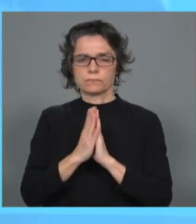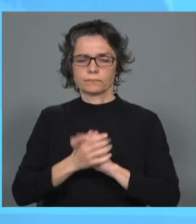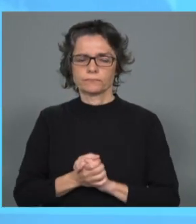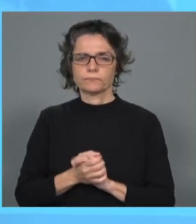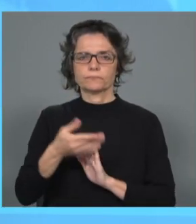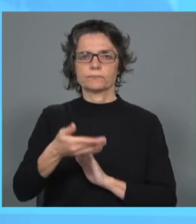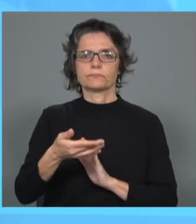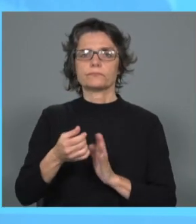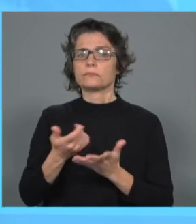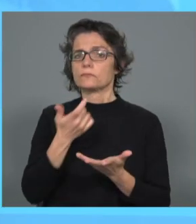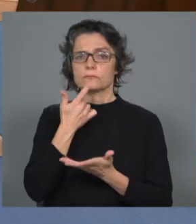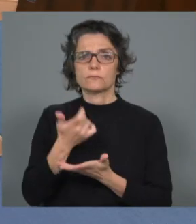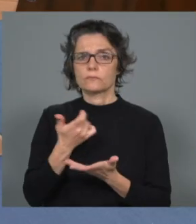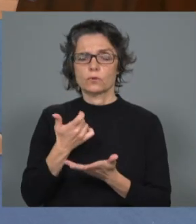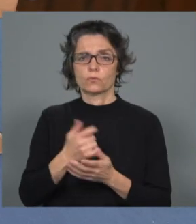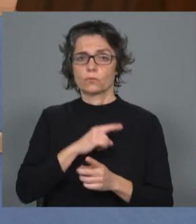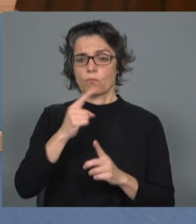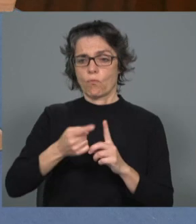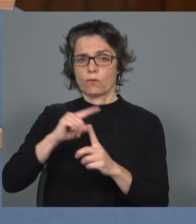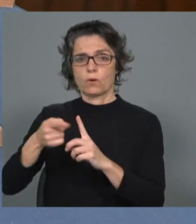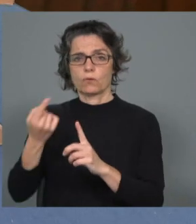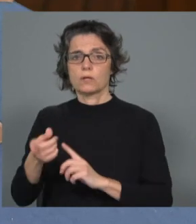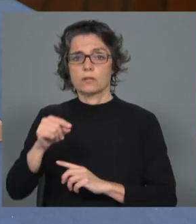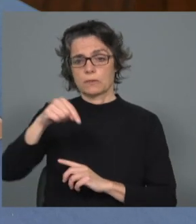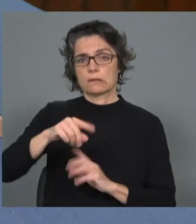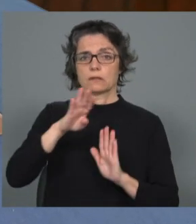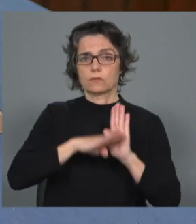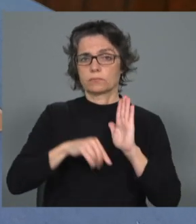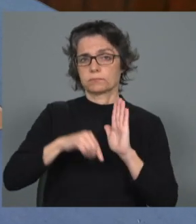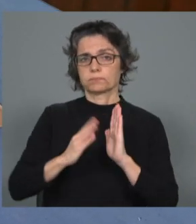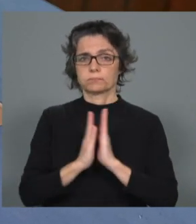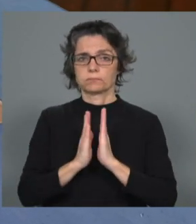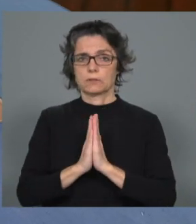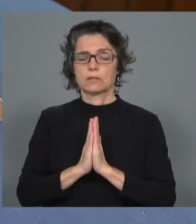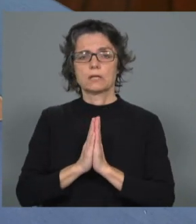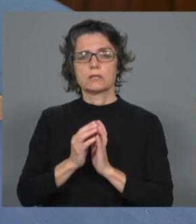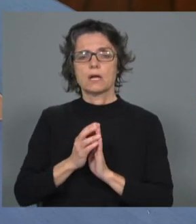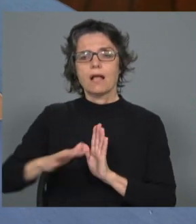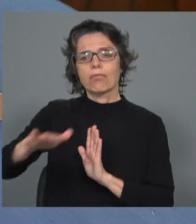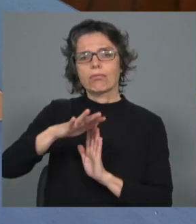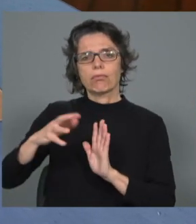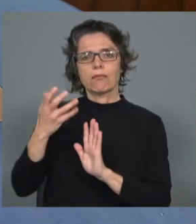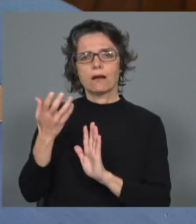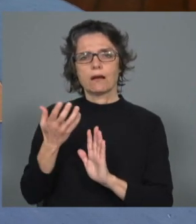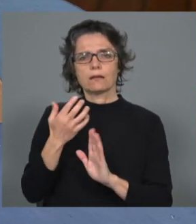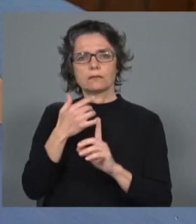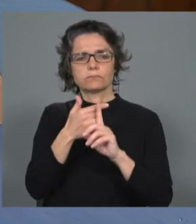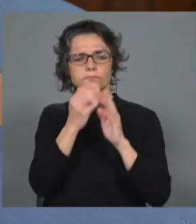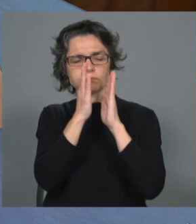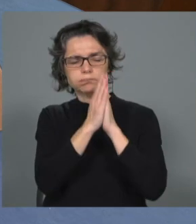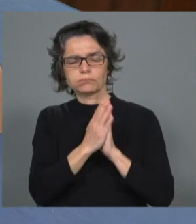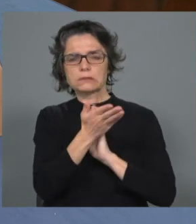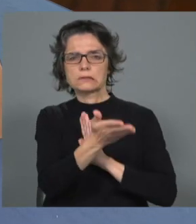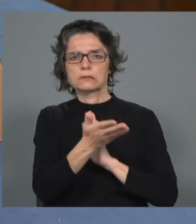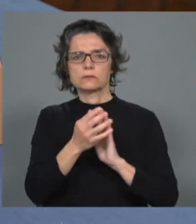onde em cada ano, e seja neste programa e sobretudo nos ambientes de culto, as atenções voltam-se para a cruz.